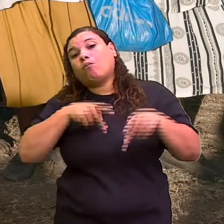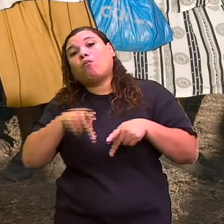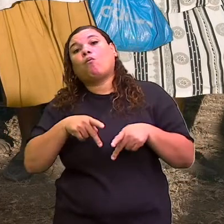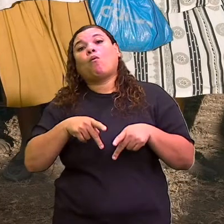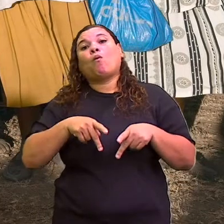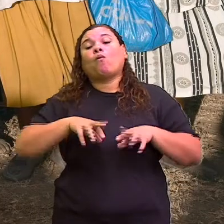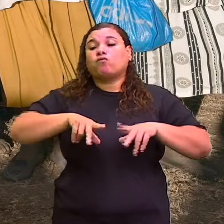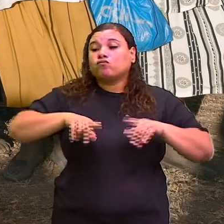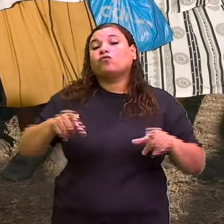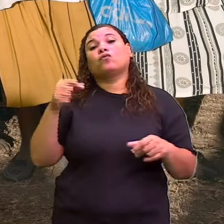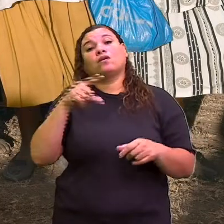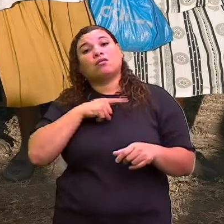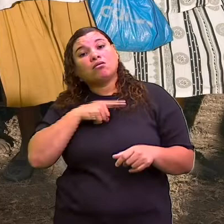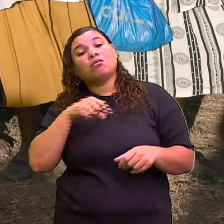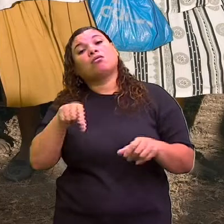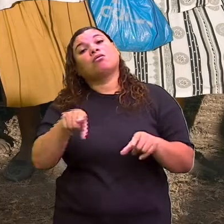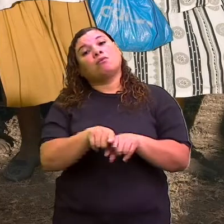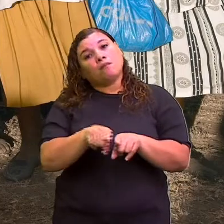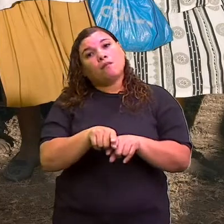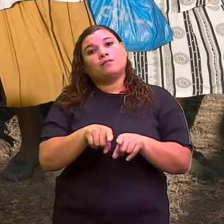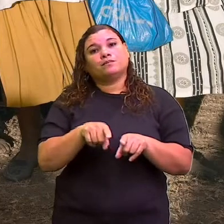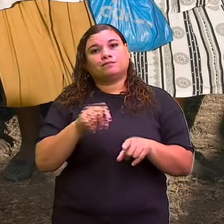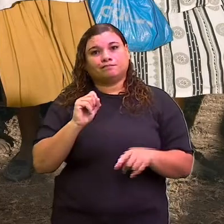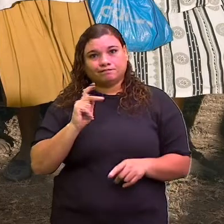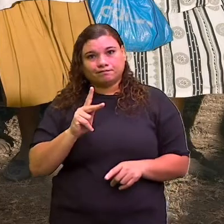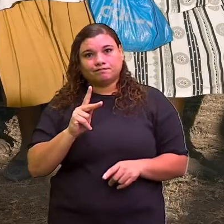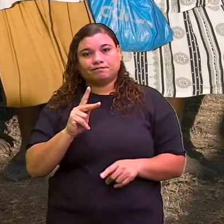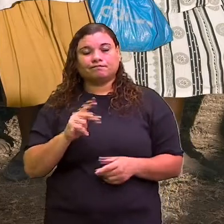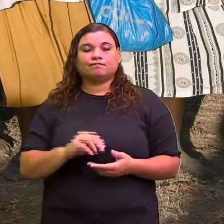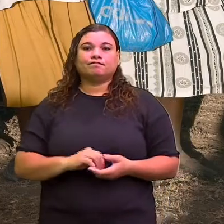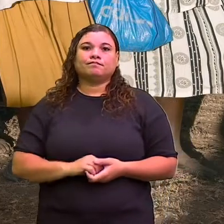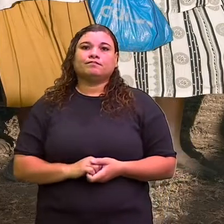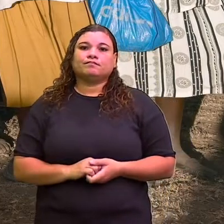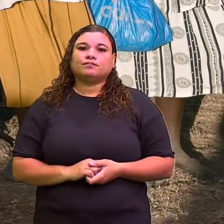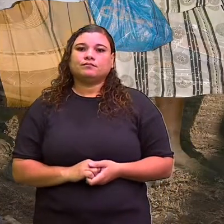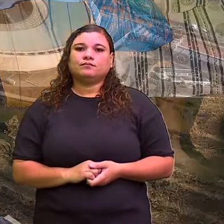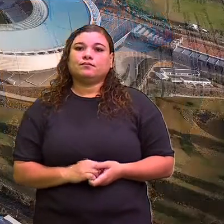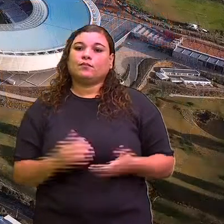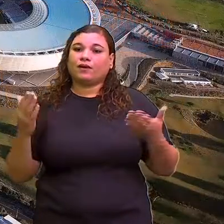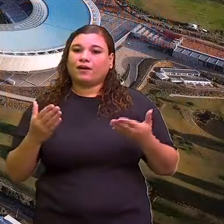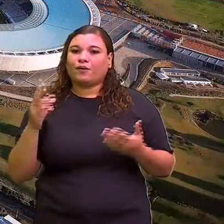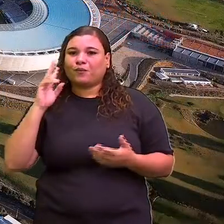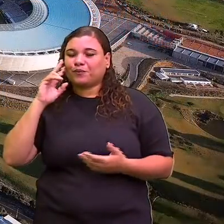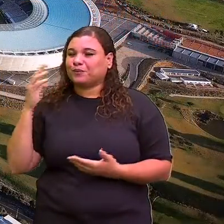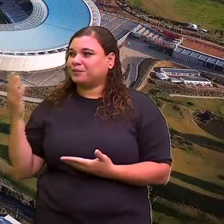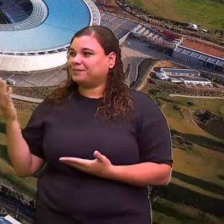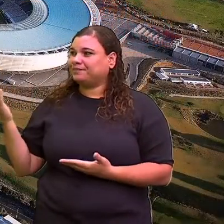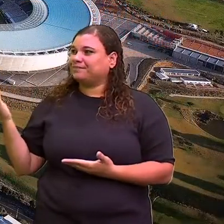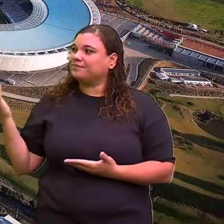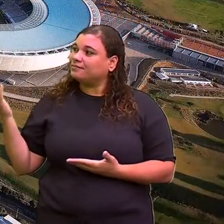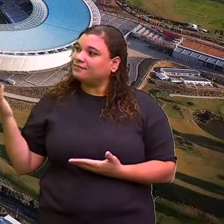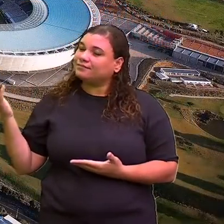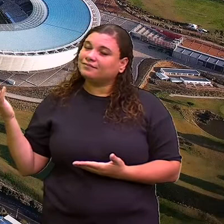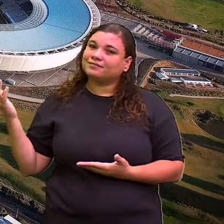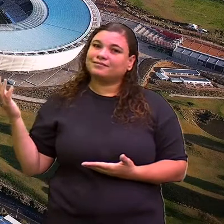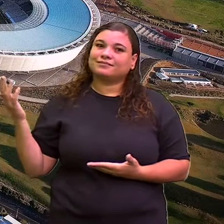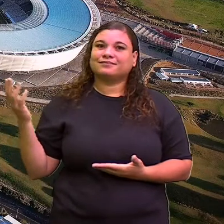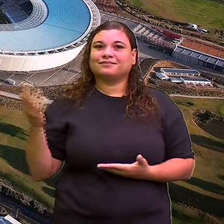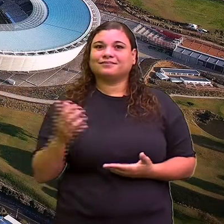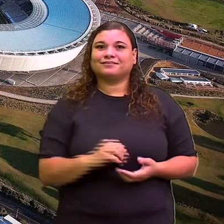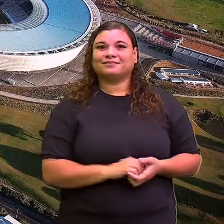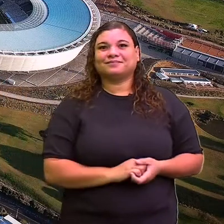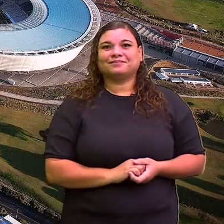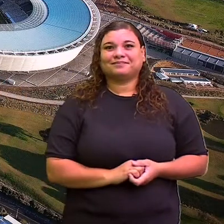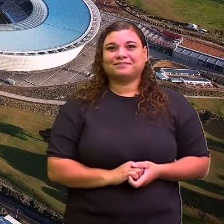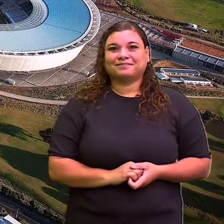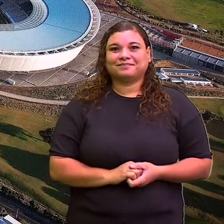é muito importante. E nós temos ainda uma outra imagem mostrando sobre a